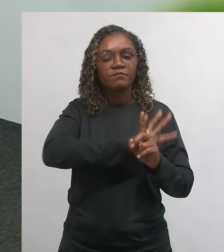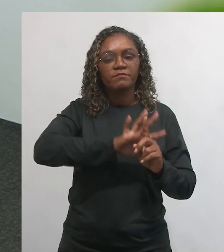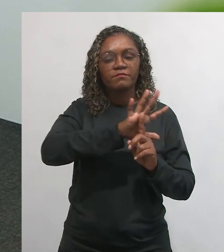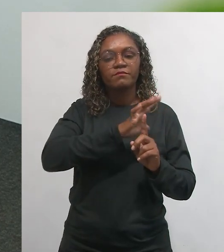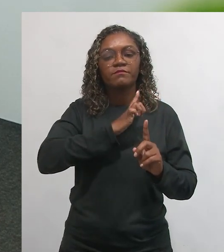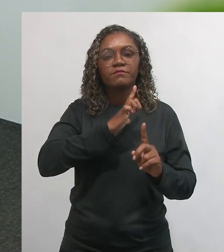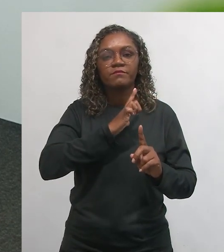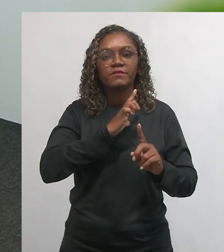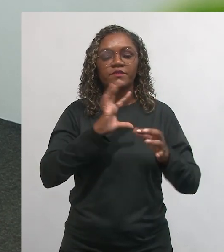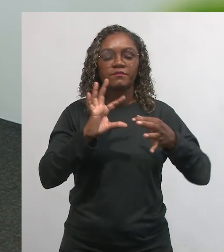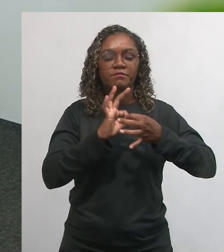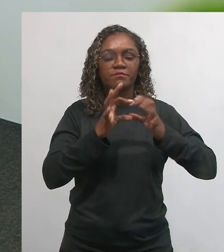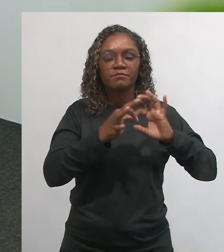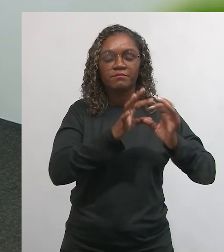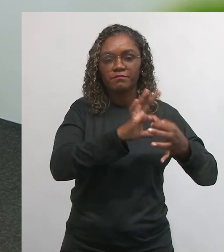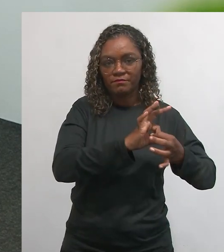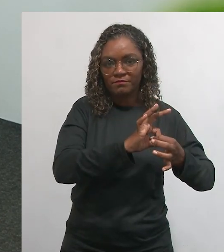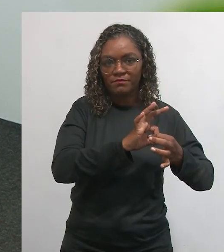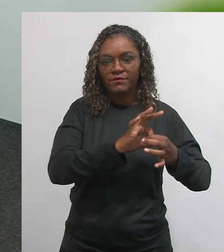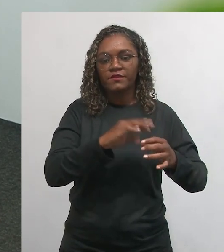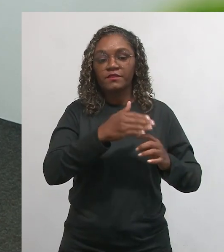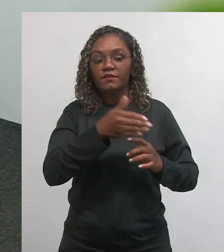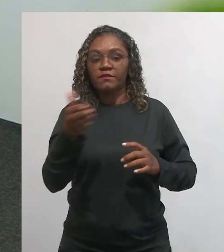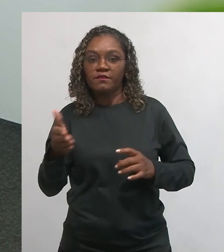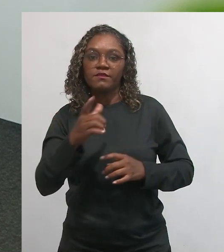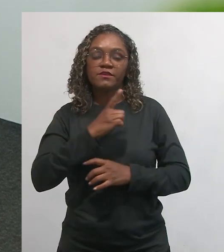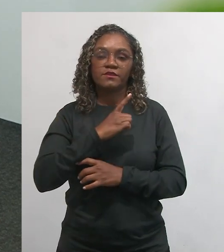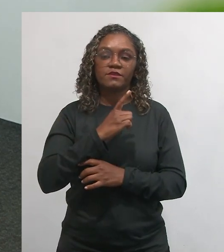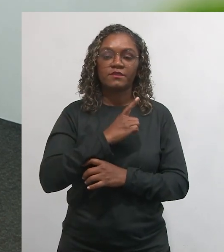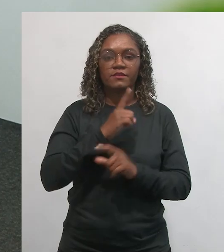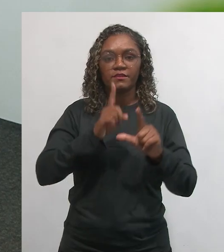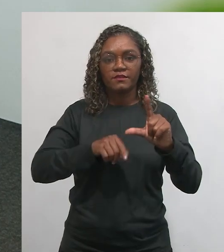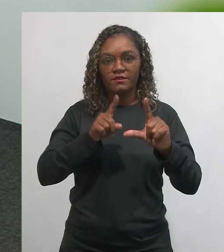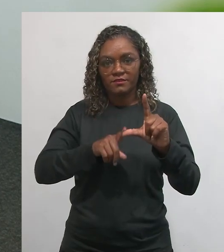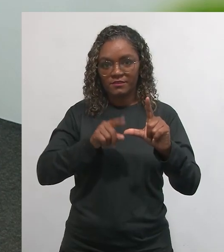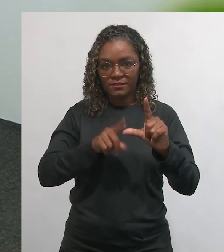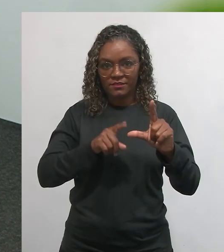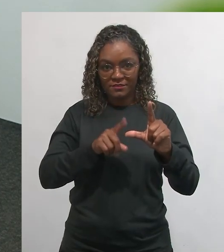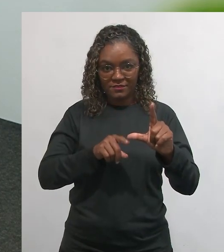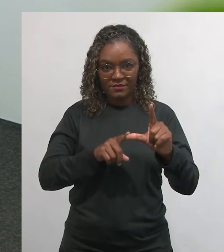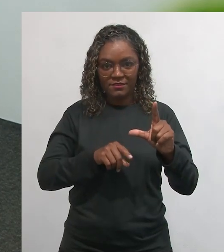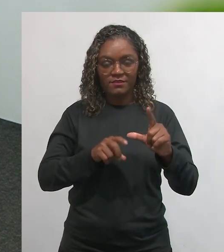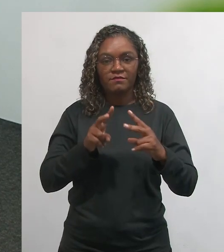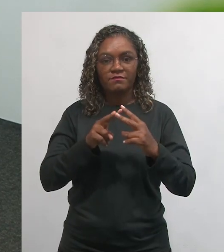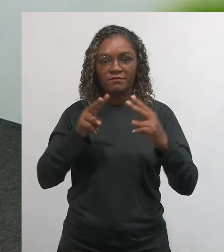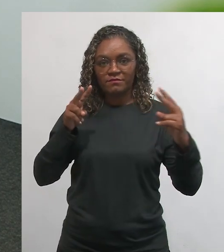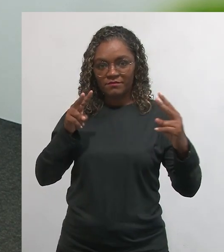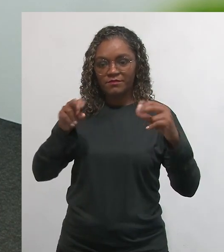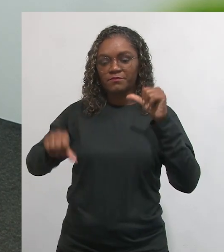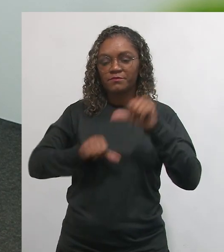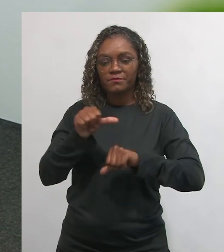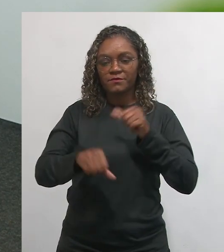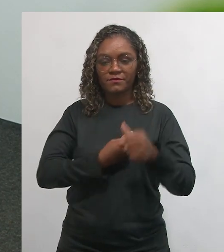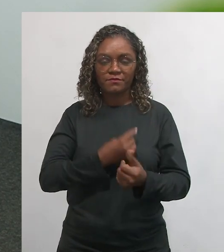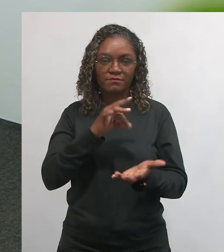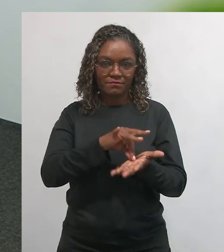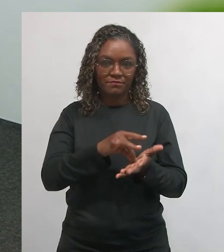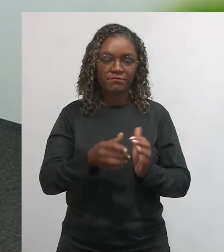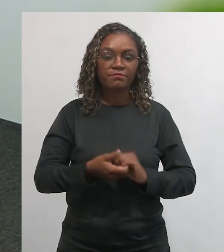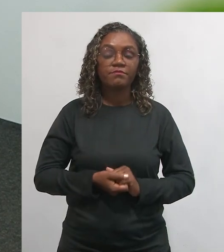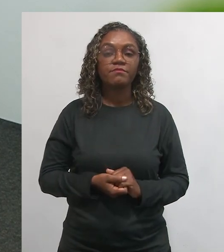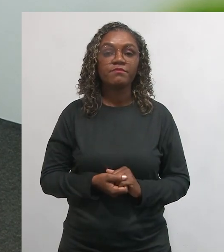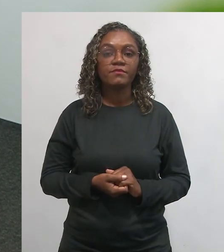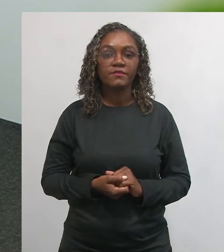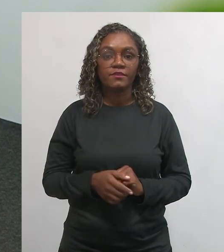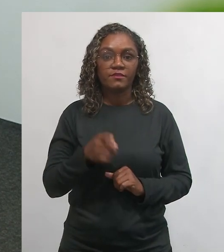uma parede com pontos interligados e ao lado escrito com letras grandes EAD Mudando Realidades.